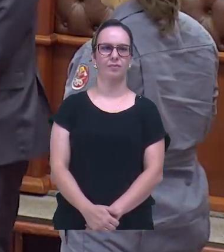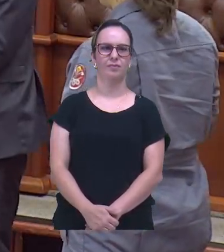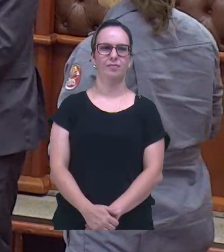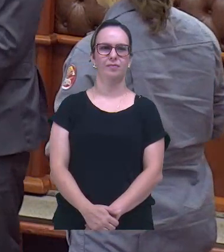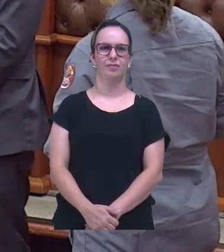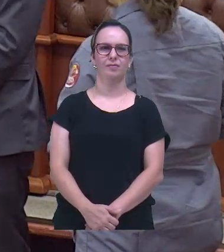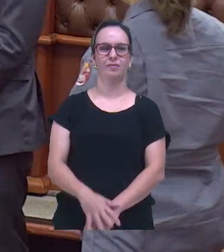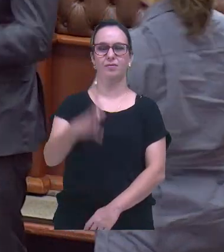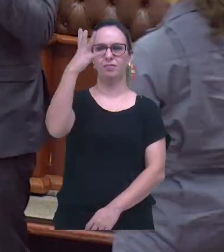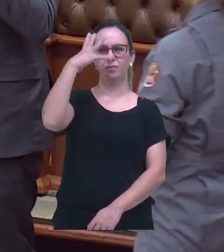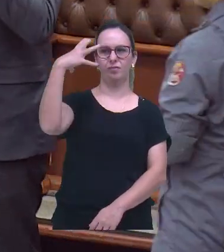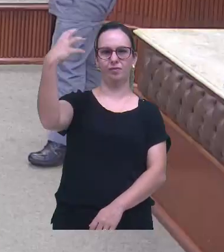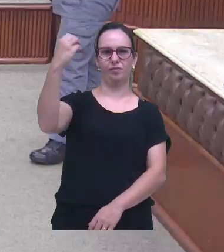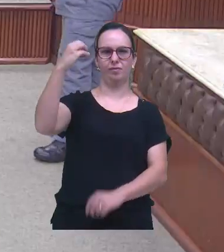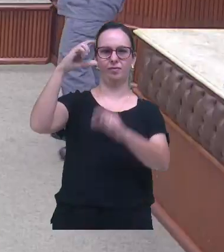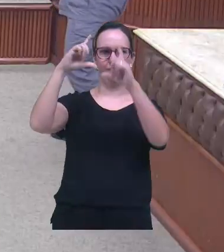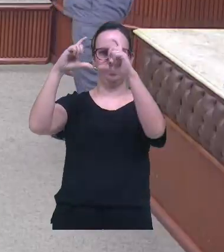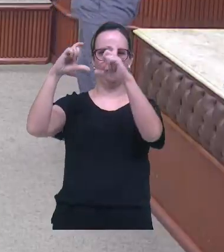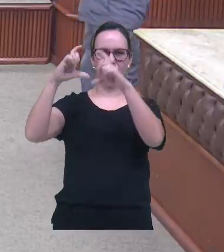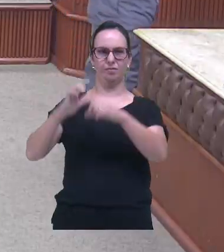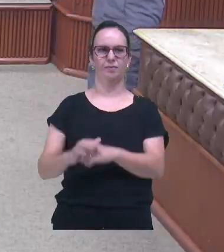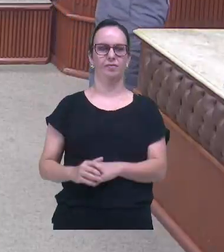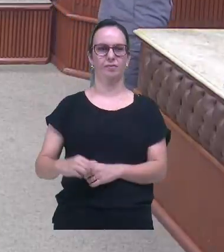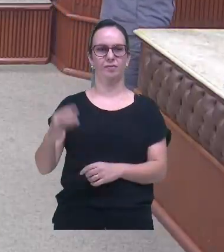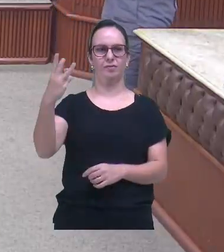Uma foto final.